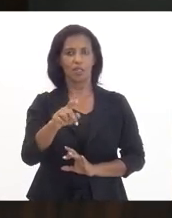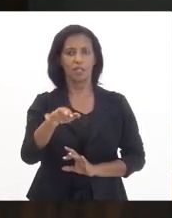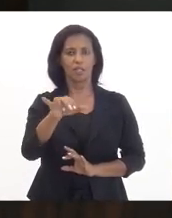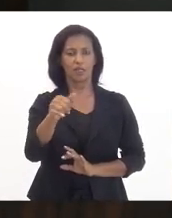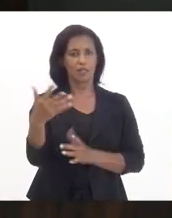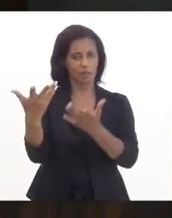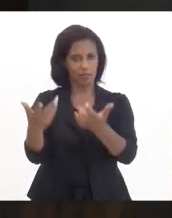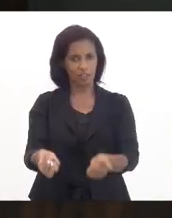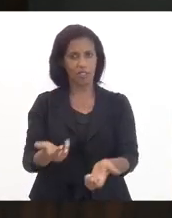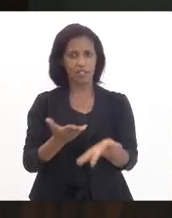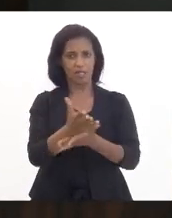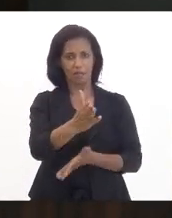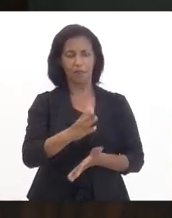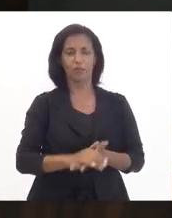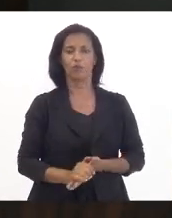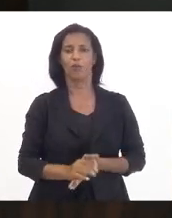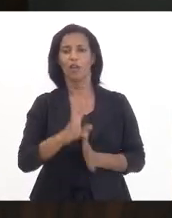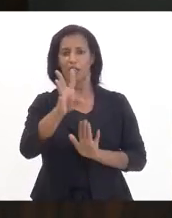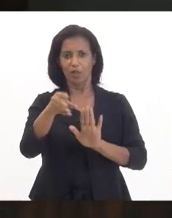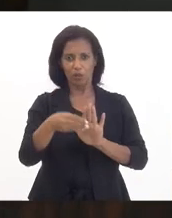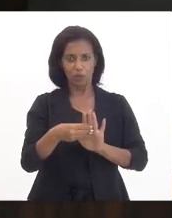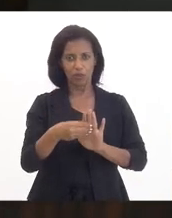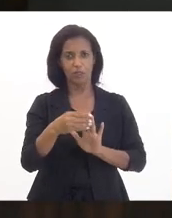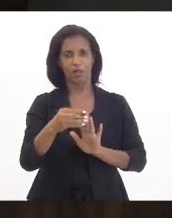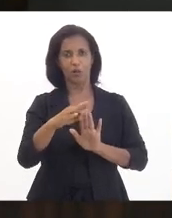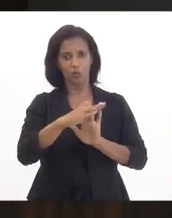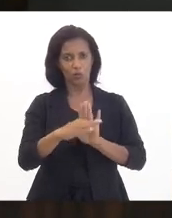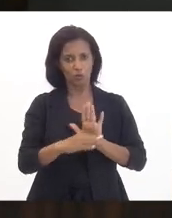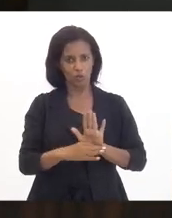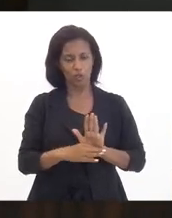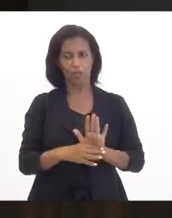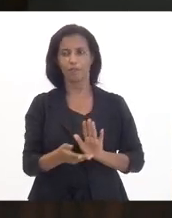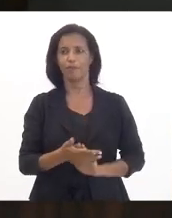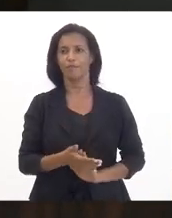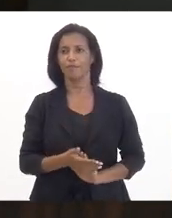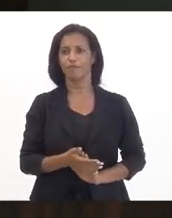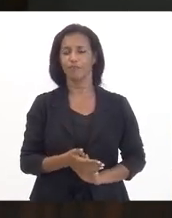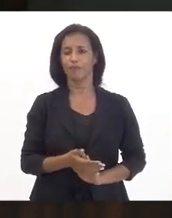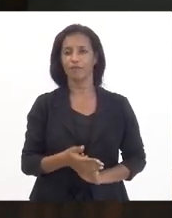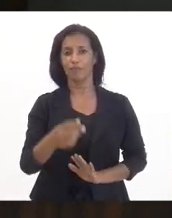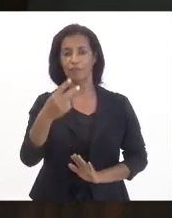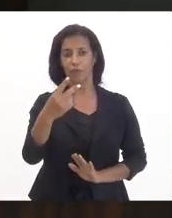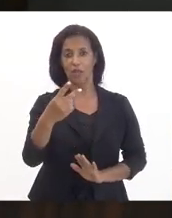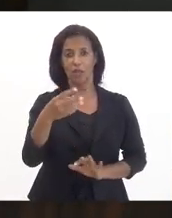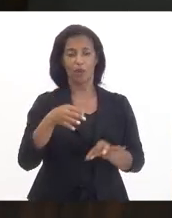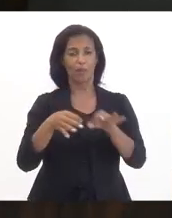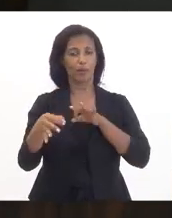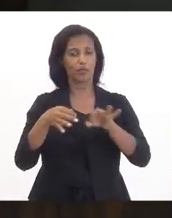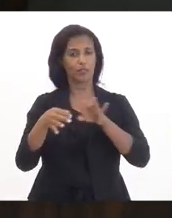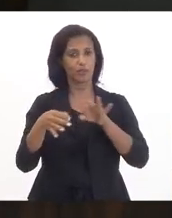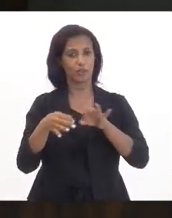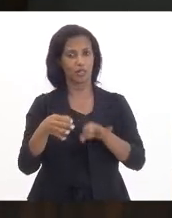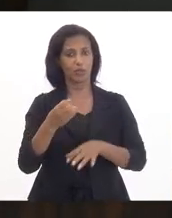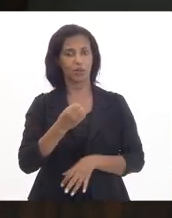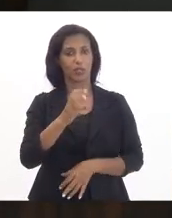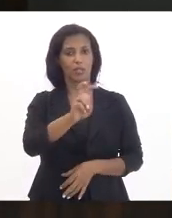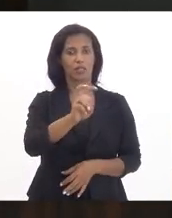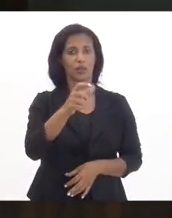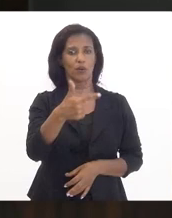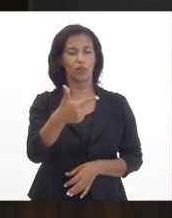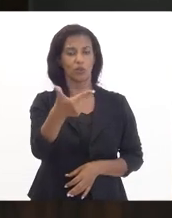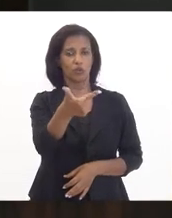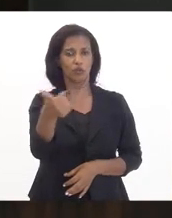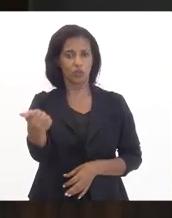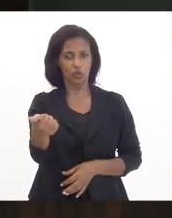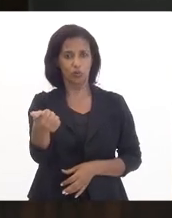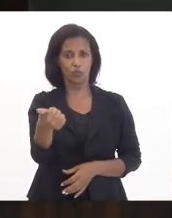que aprovam, permaneçam como estão, aprovado. Requer inclusão na ordem do dia dos dois projetos de leis de número 52 de